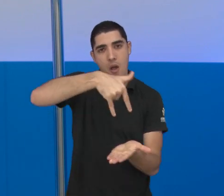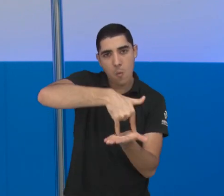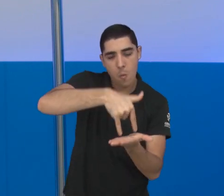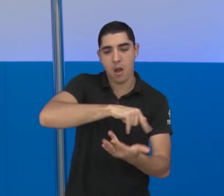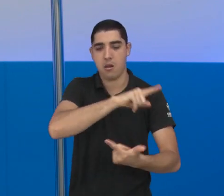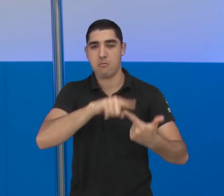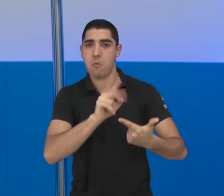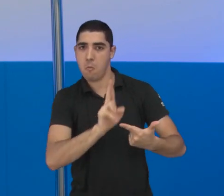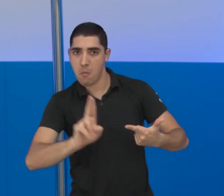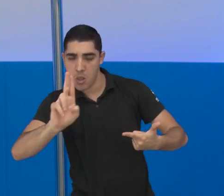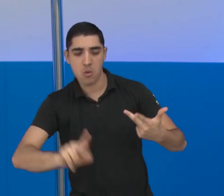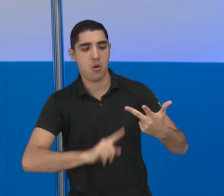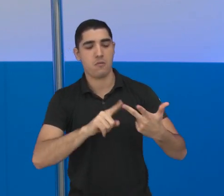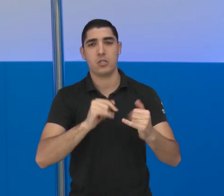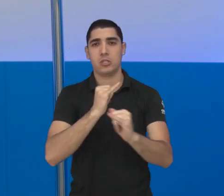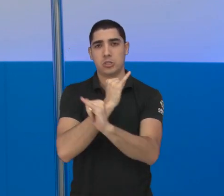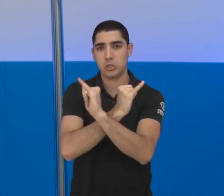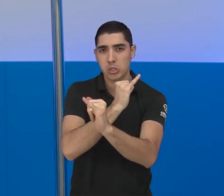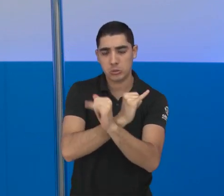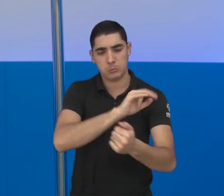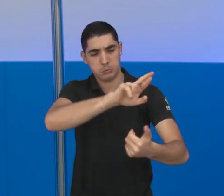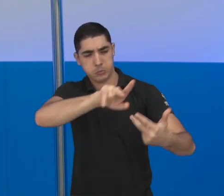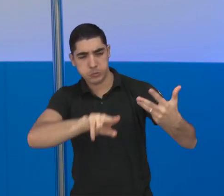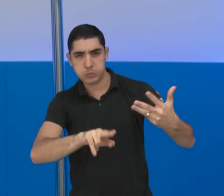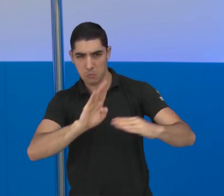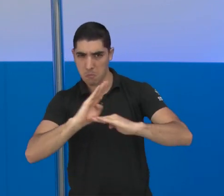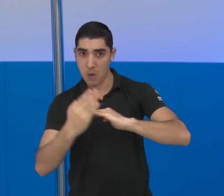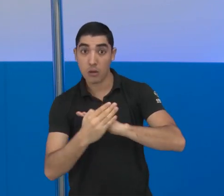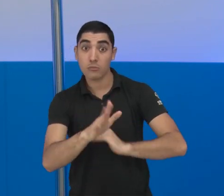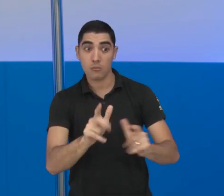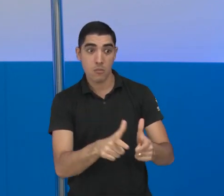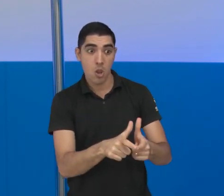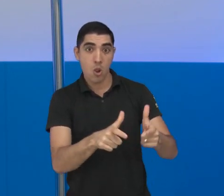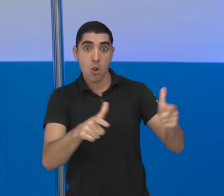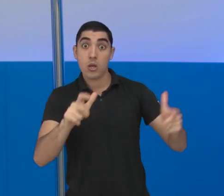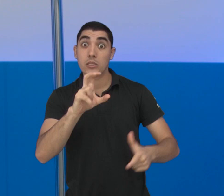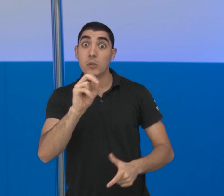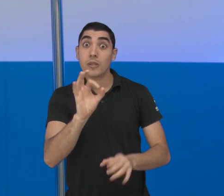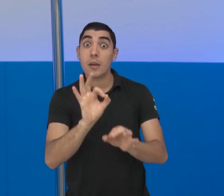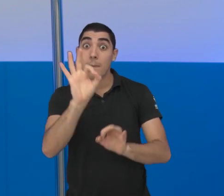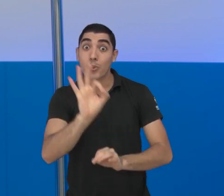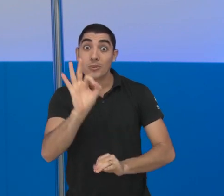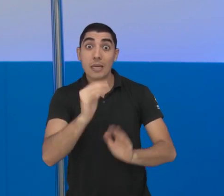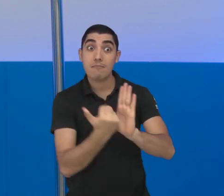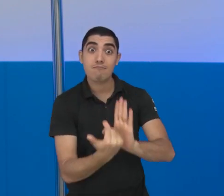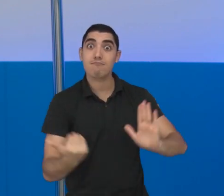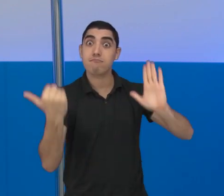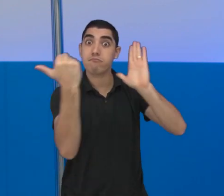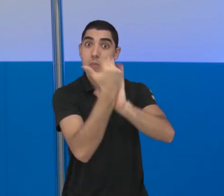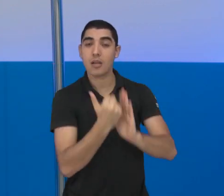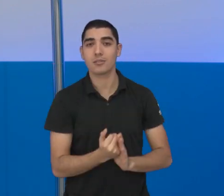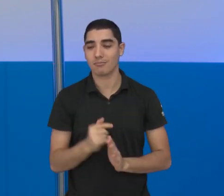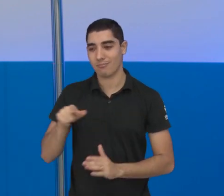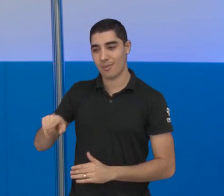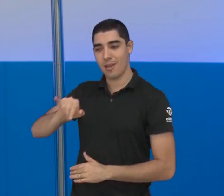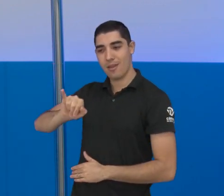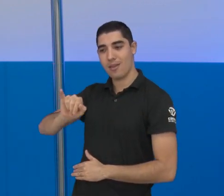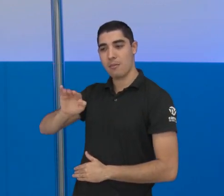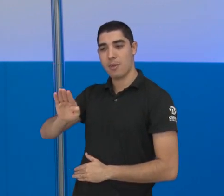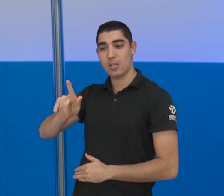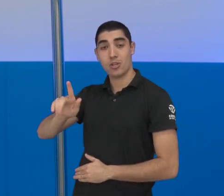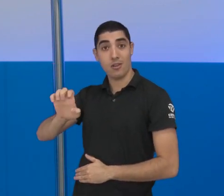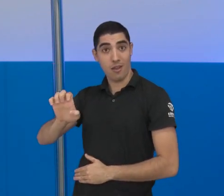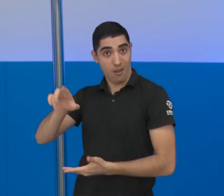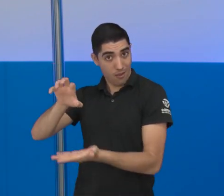como Aquários, Urbanova e Jardim das Indústrias, teve alta de mais de 50% no número de moradores. Essa informação veio